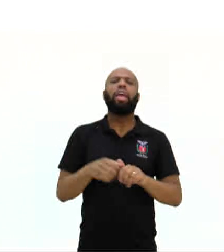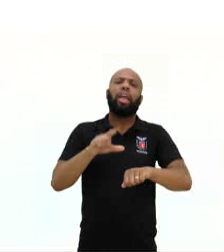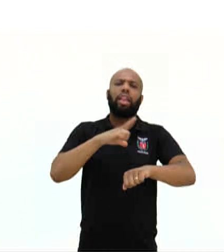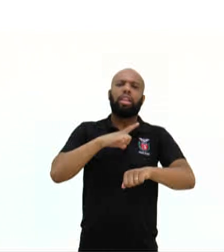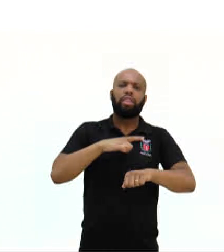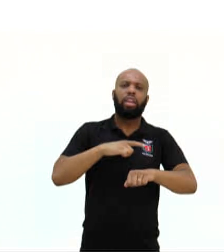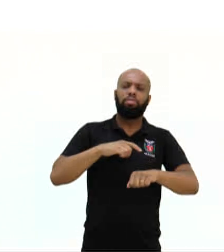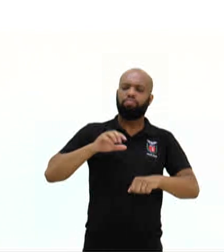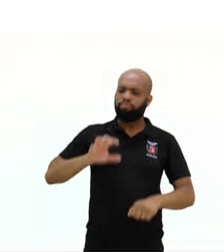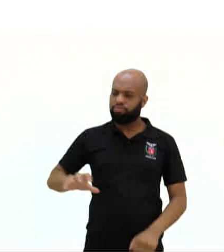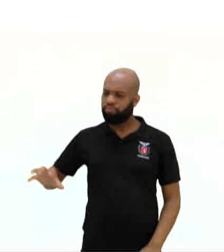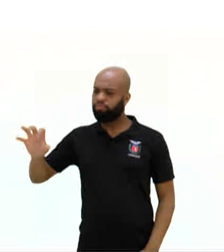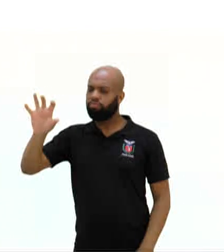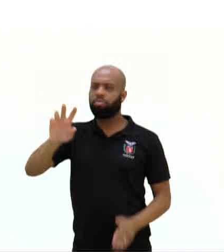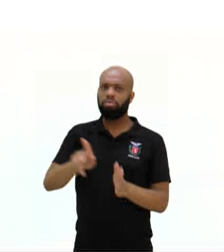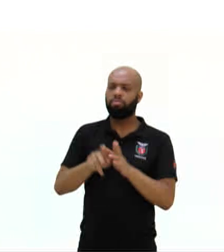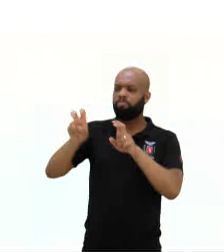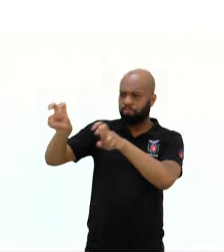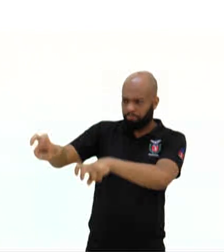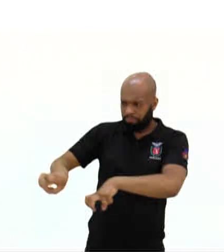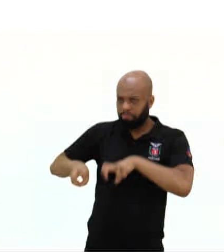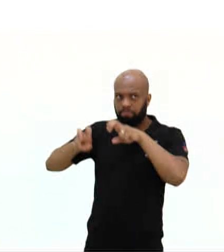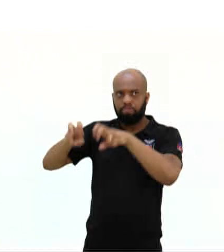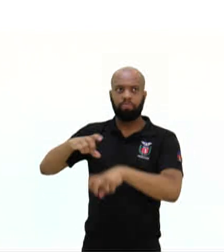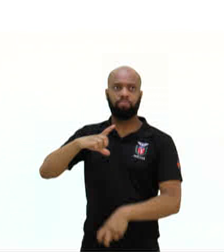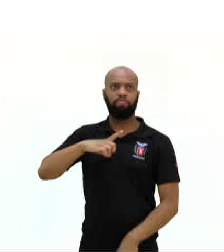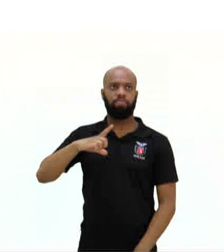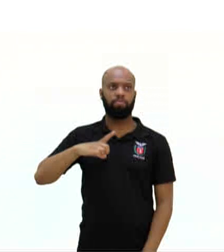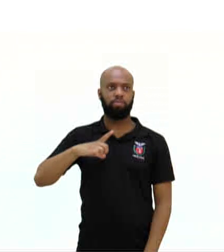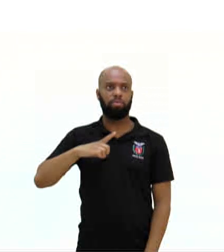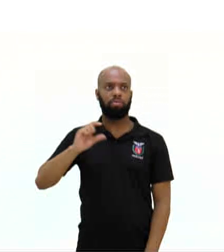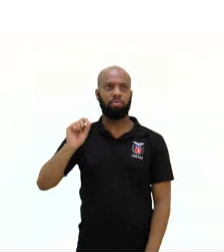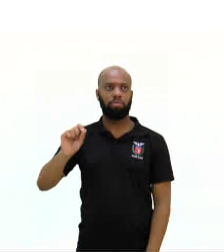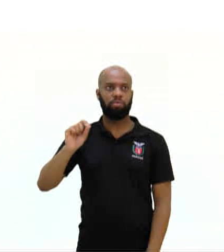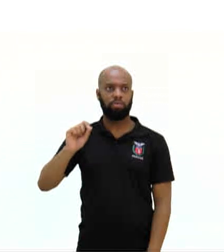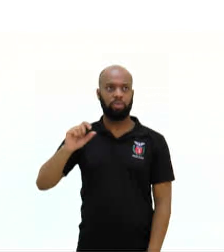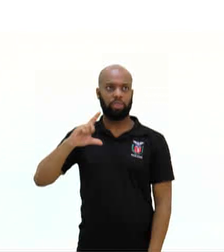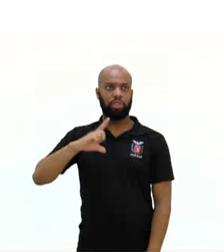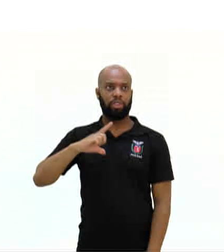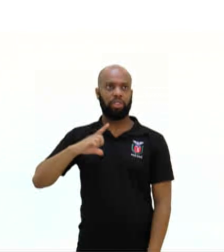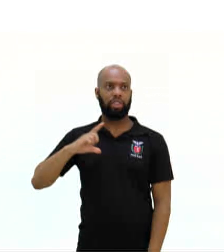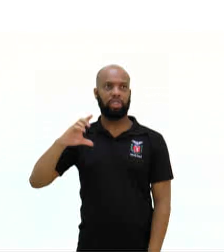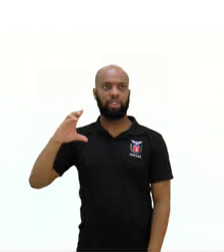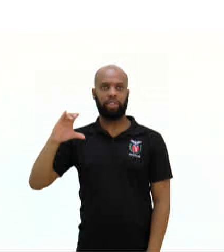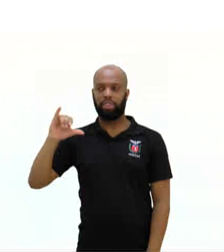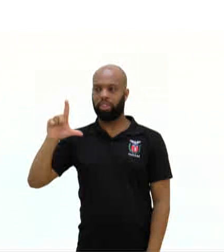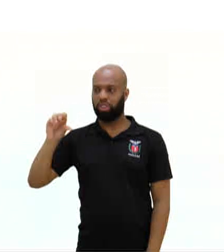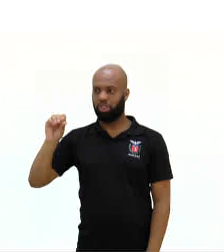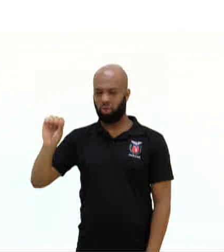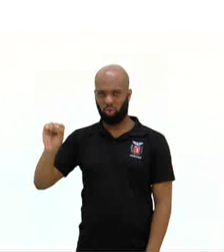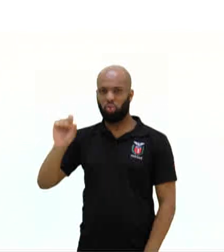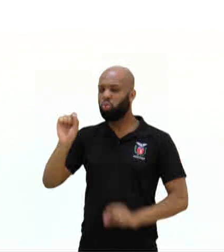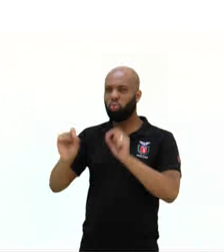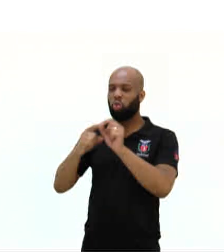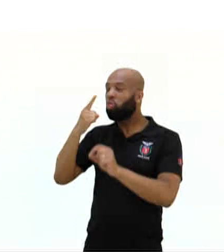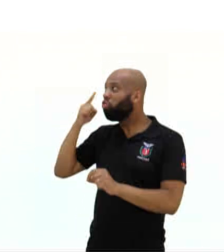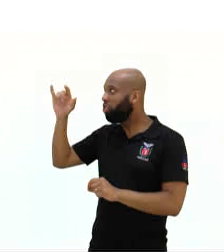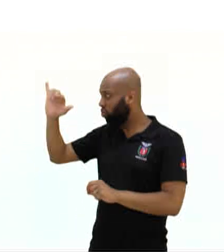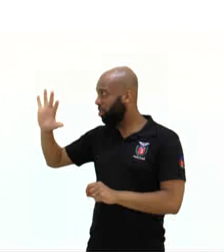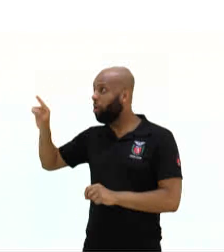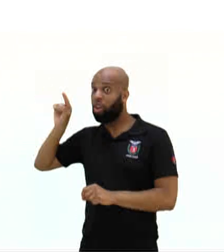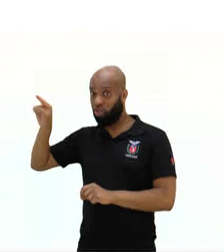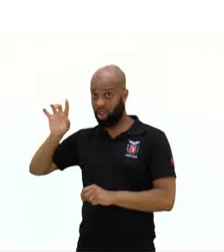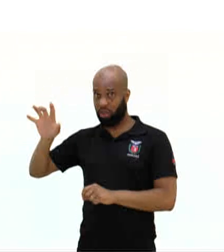agrícolas, é comum a presença de silos. Já ouviram falar de silos? É mais ou menos no formato que tem ali nesse desenho.